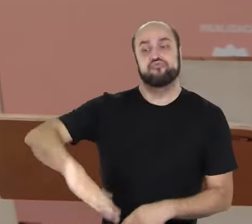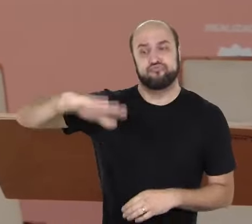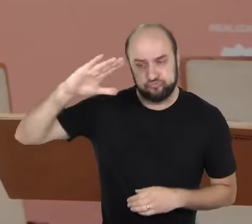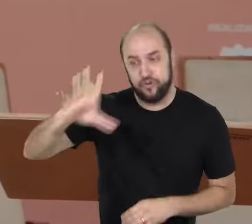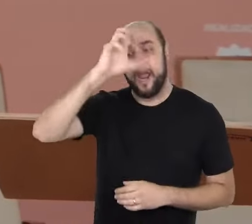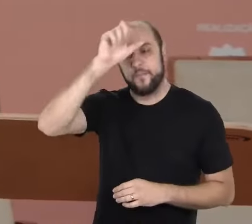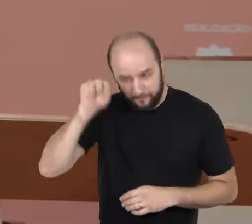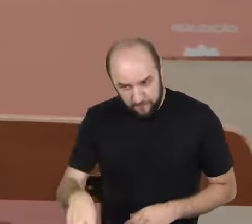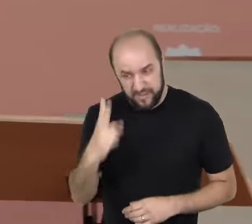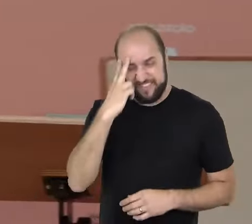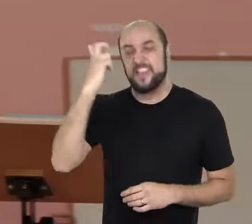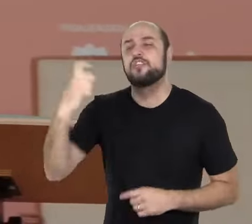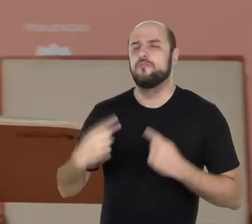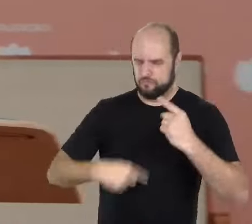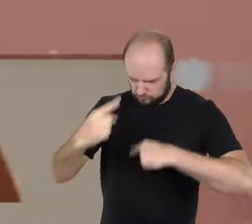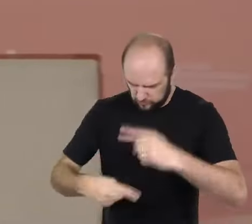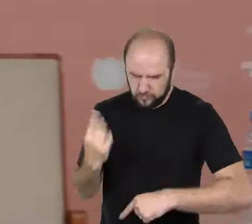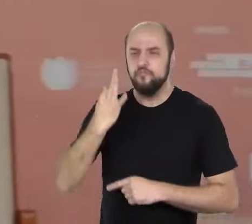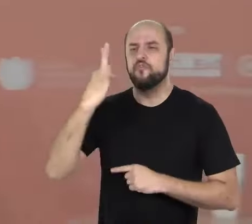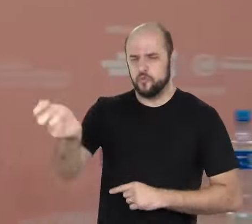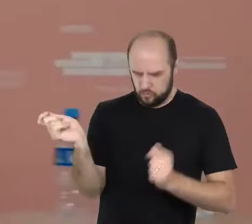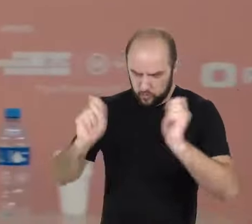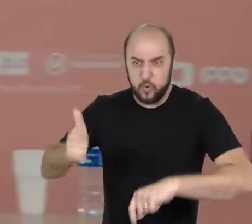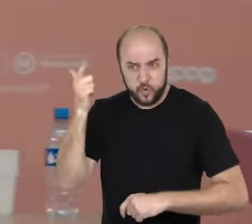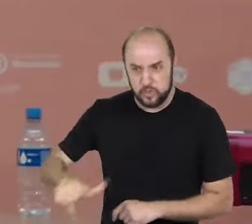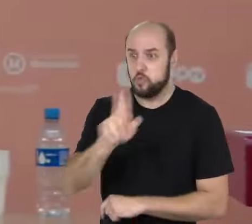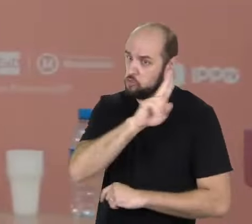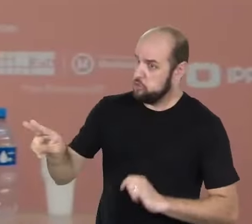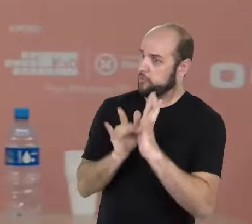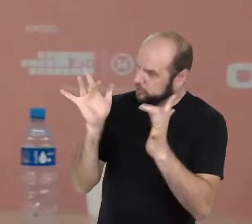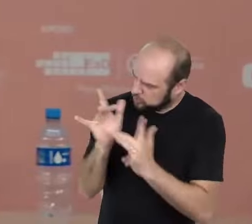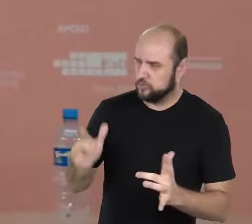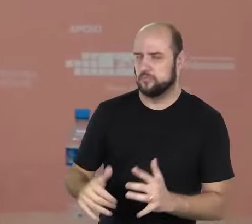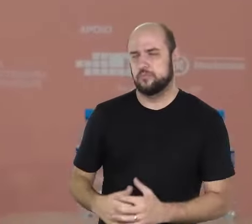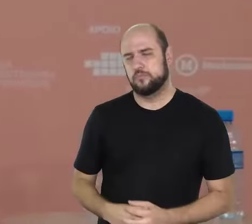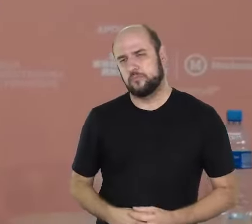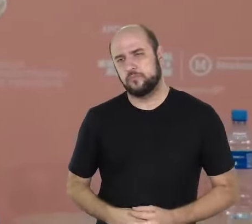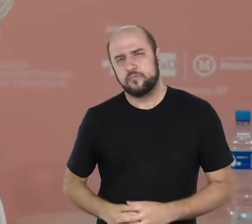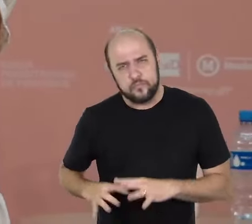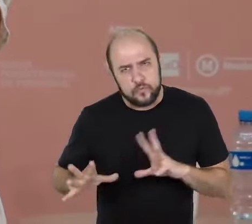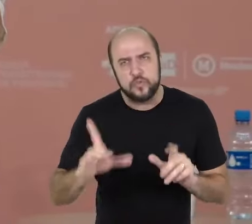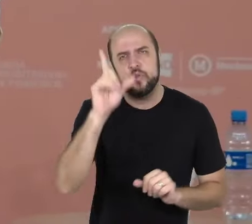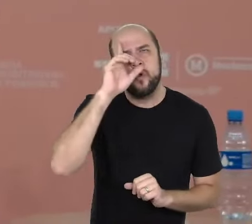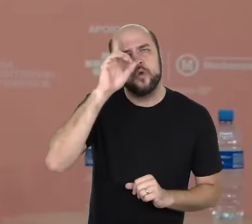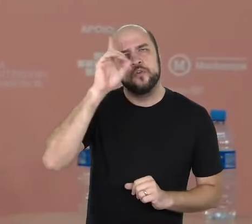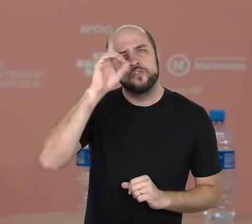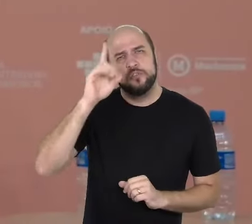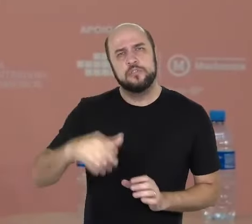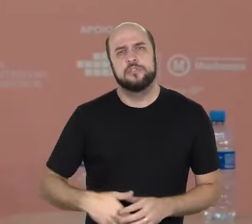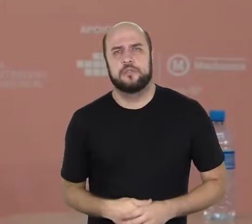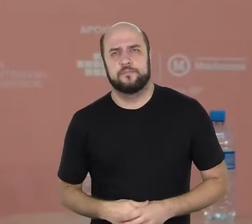é inteligente, você desenvolve, vai dar tudo certo, em nome de Jesus. E todo dia era isso.